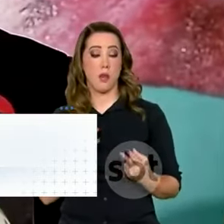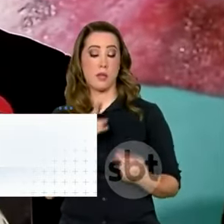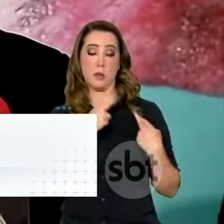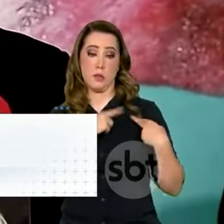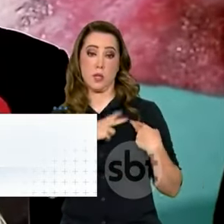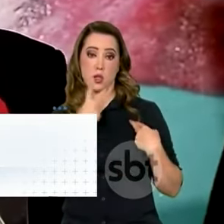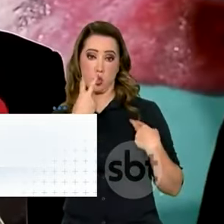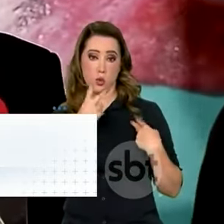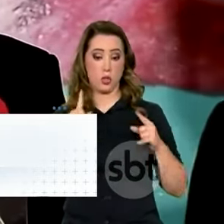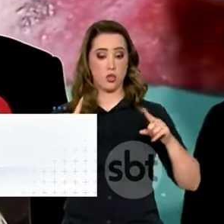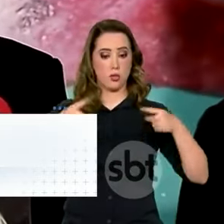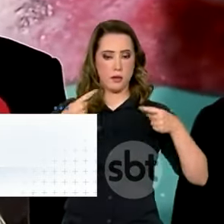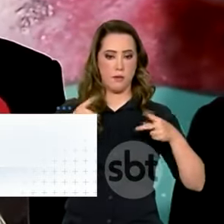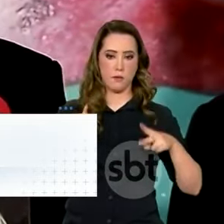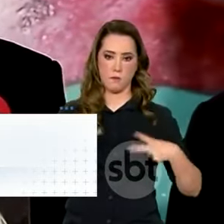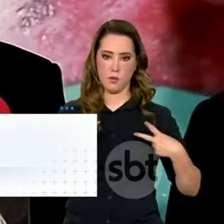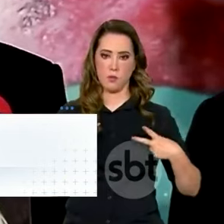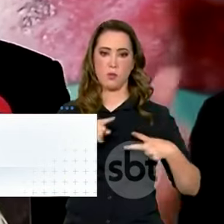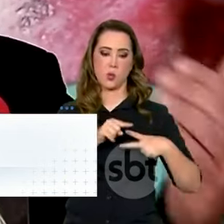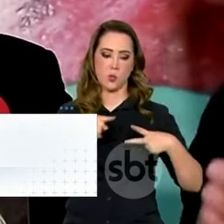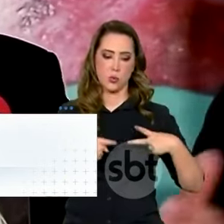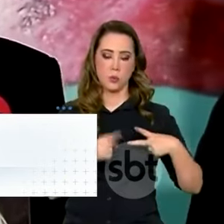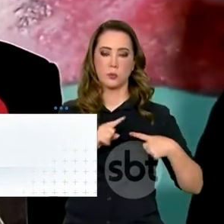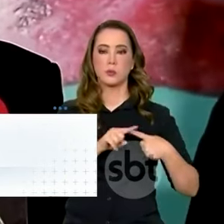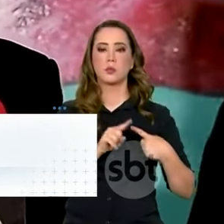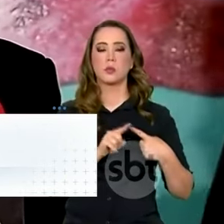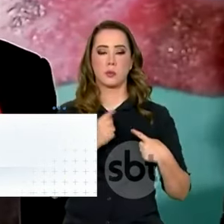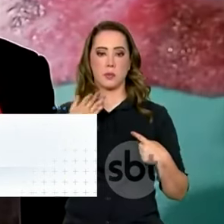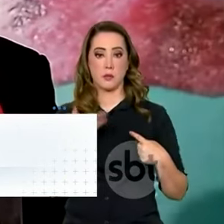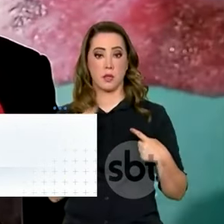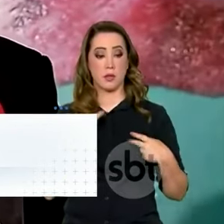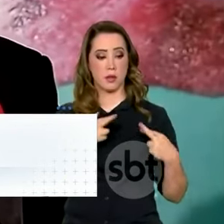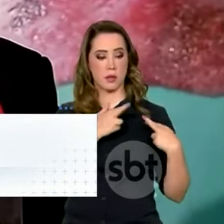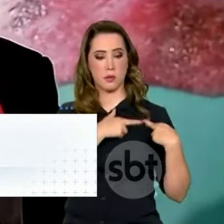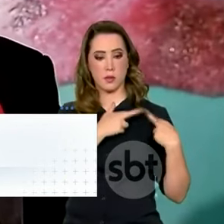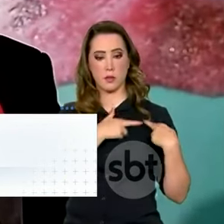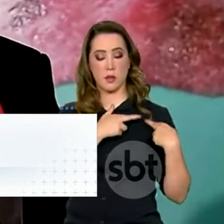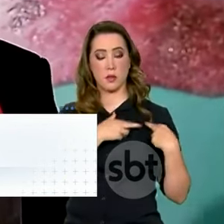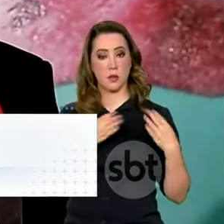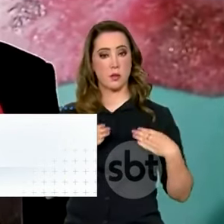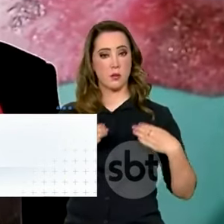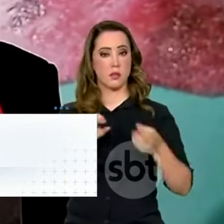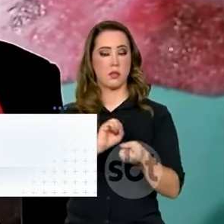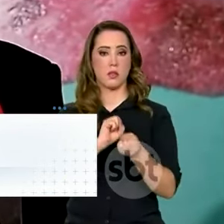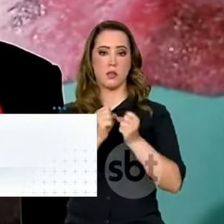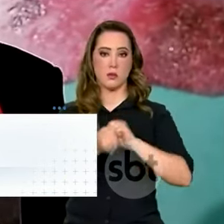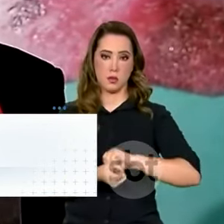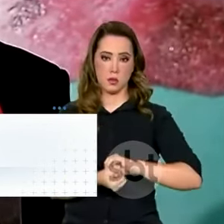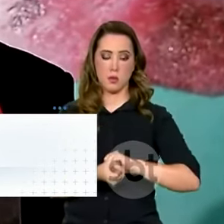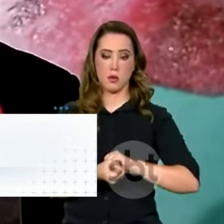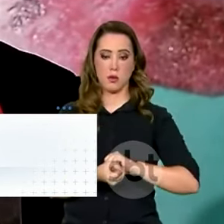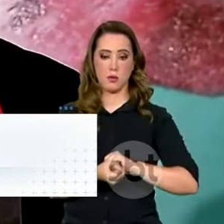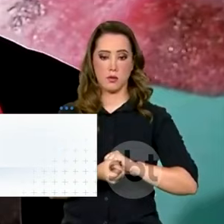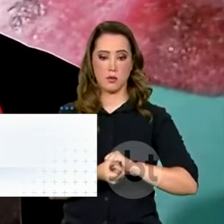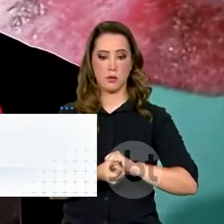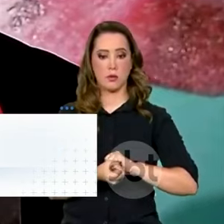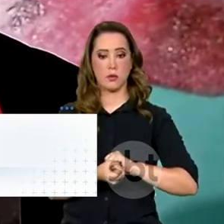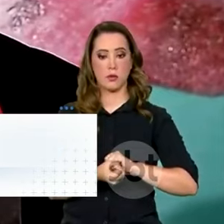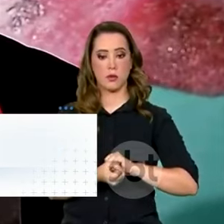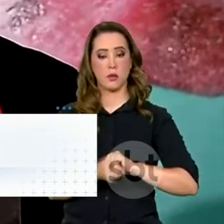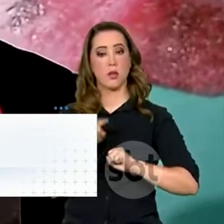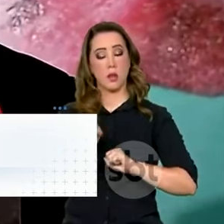desafio que tenho é de assumir o Ministério do Esporte à frente da ministra Ana